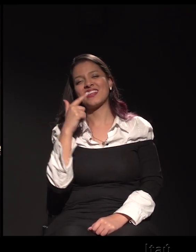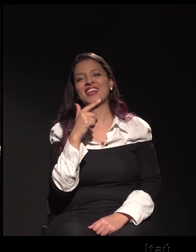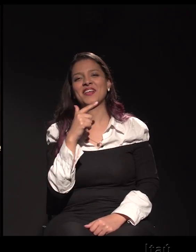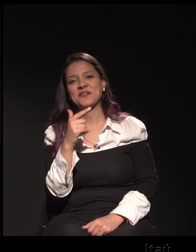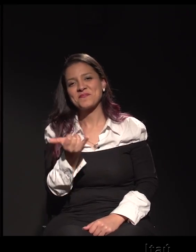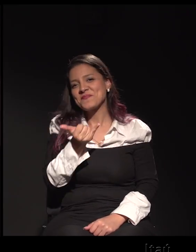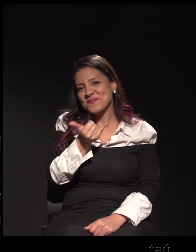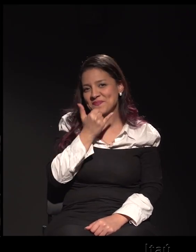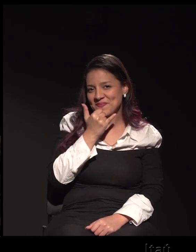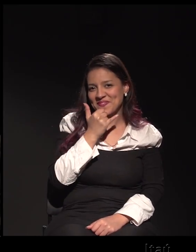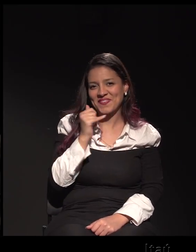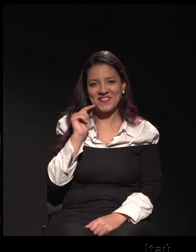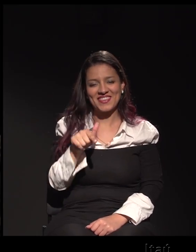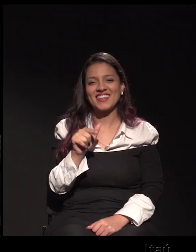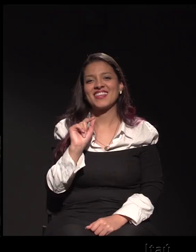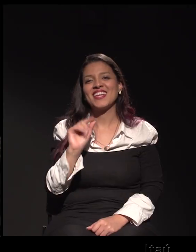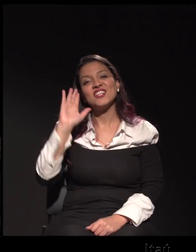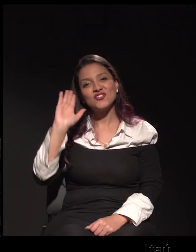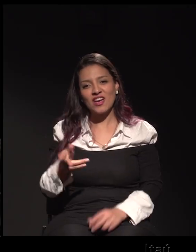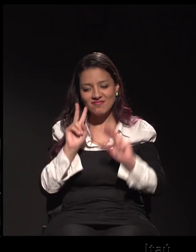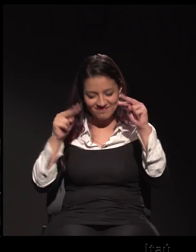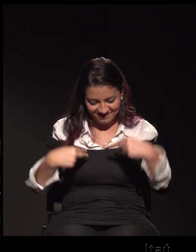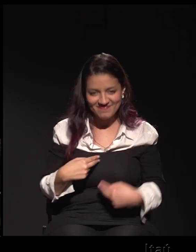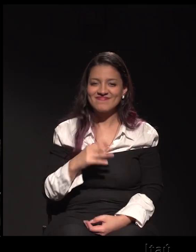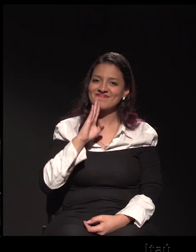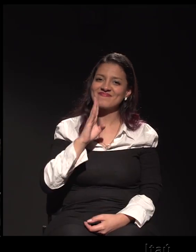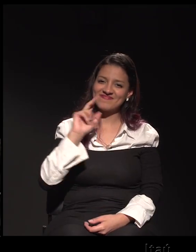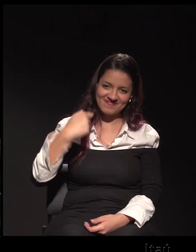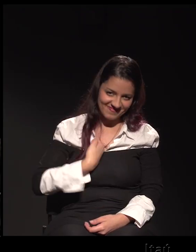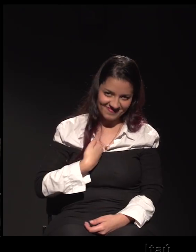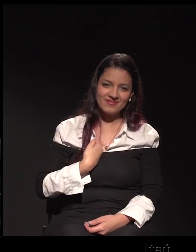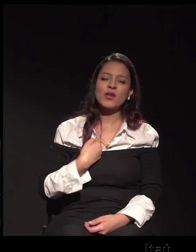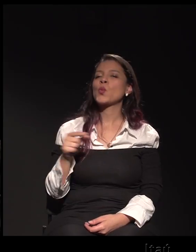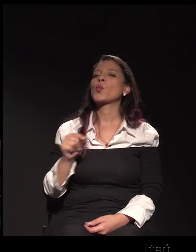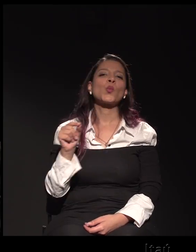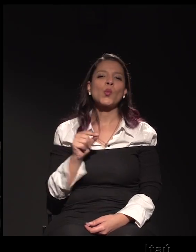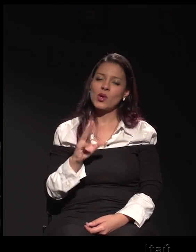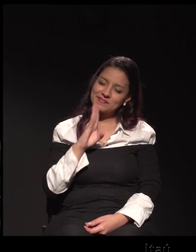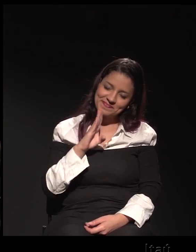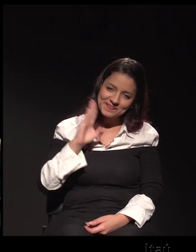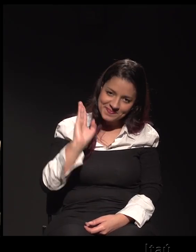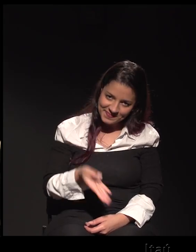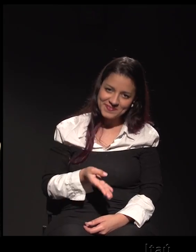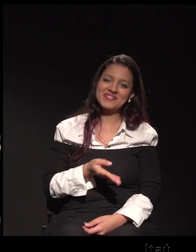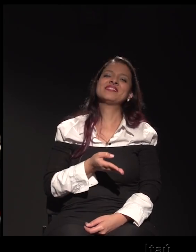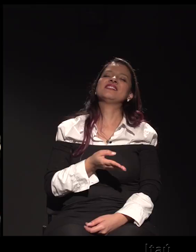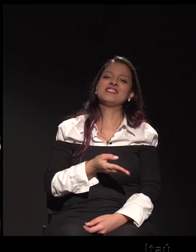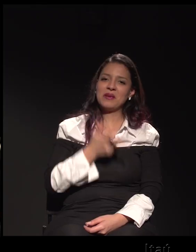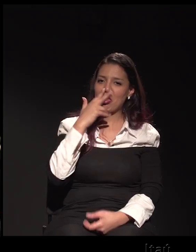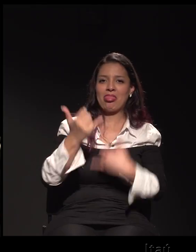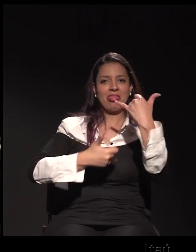já vamos partir daí. Que o jogo tá ganho. Já sei quem sou e já sei o que sou, né? E a gente pode ficar